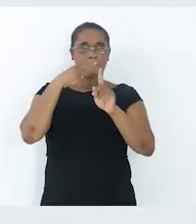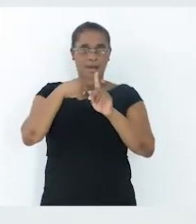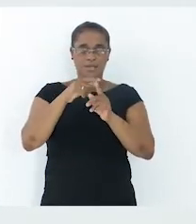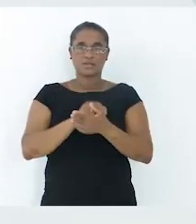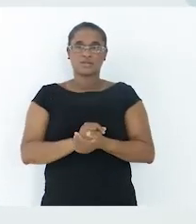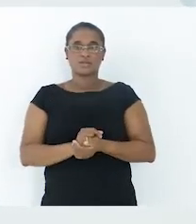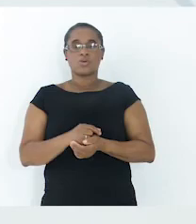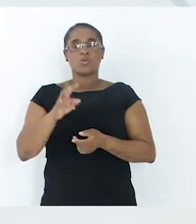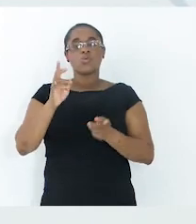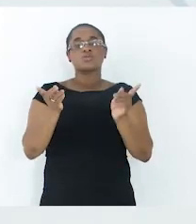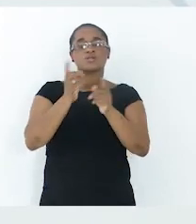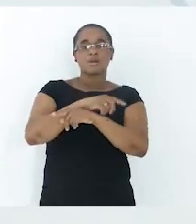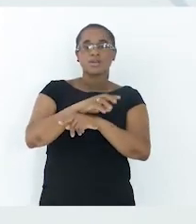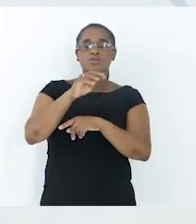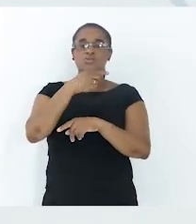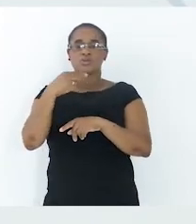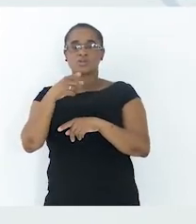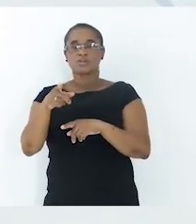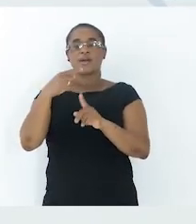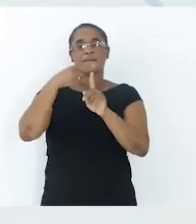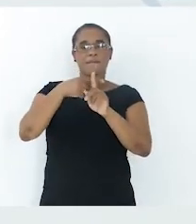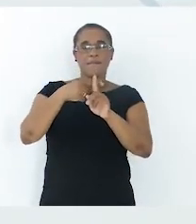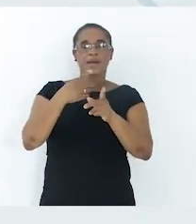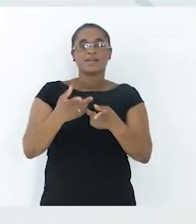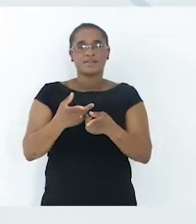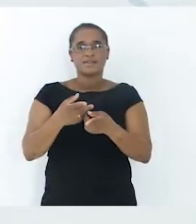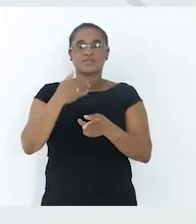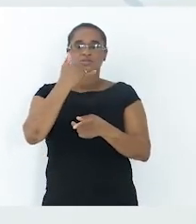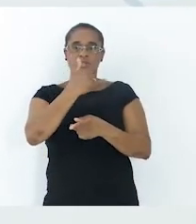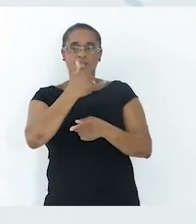mais o simétrico do subtrativo, que é mais